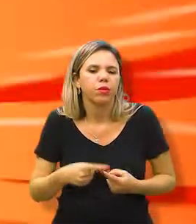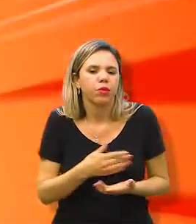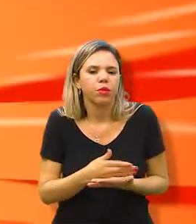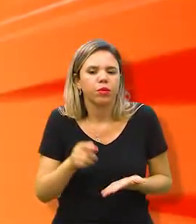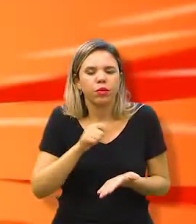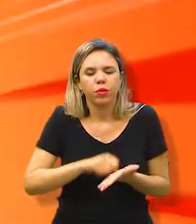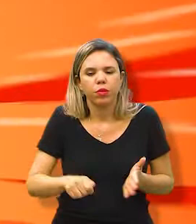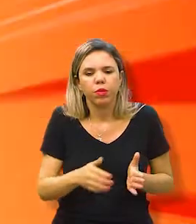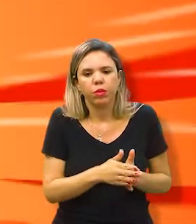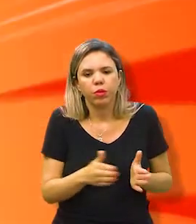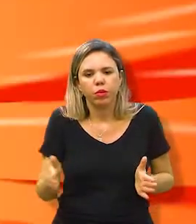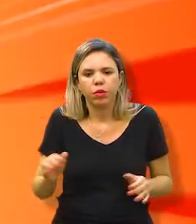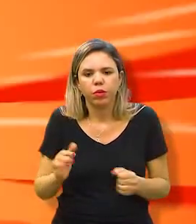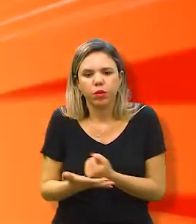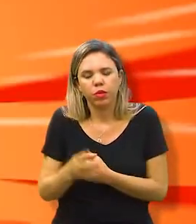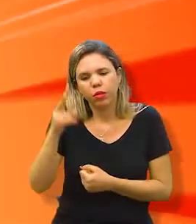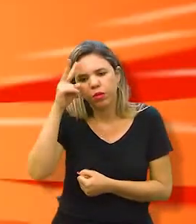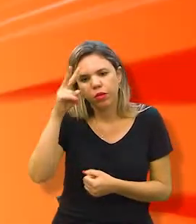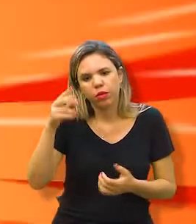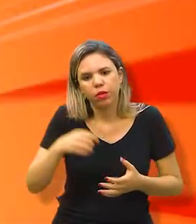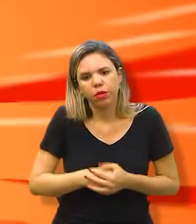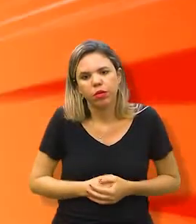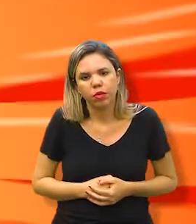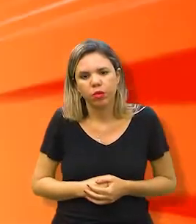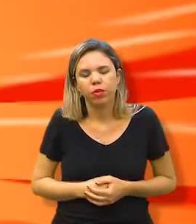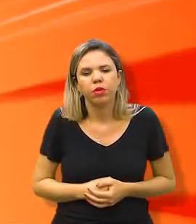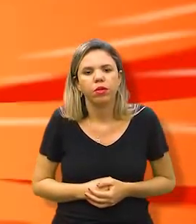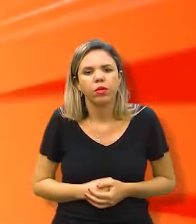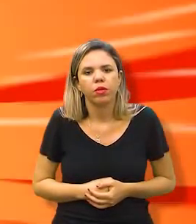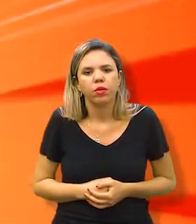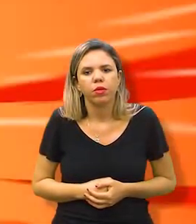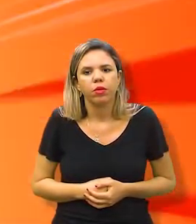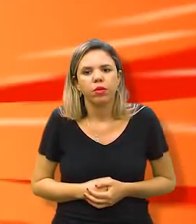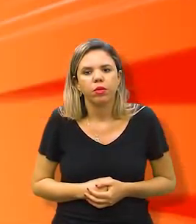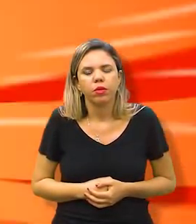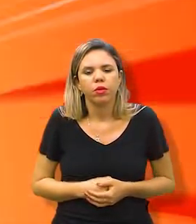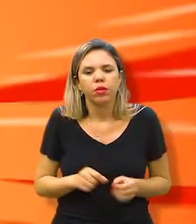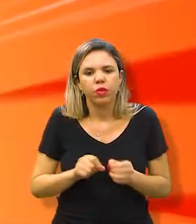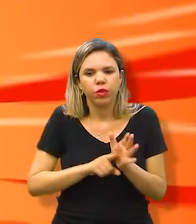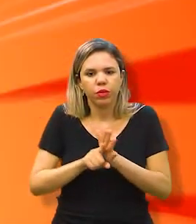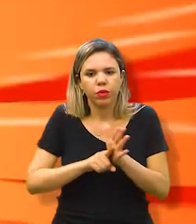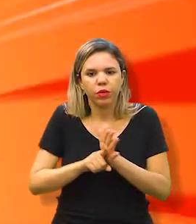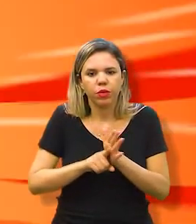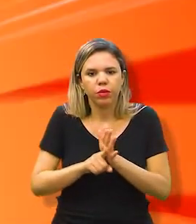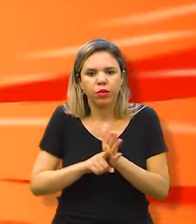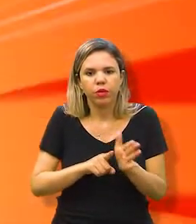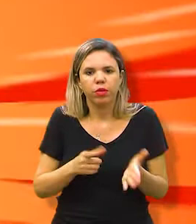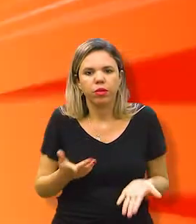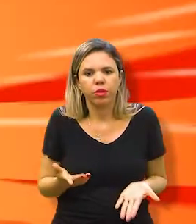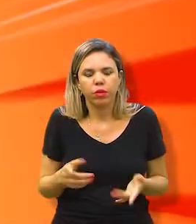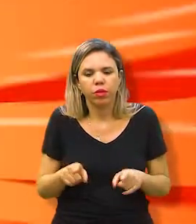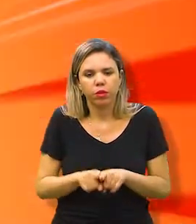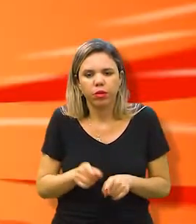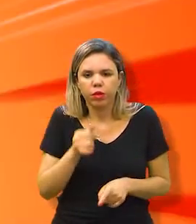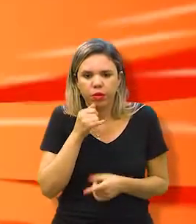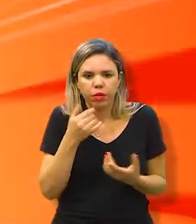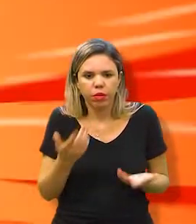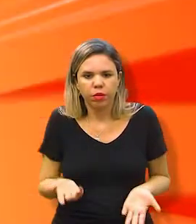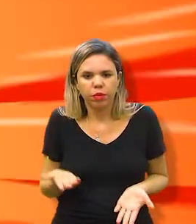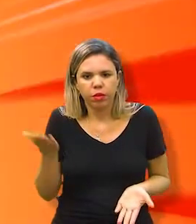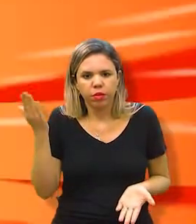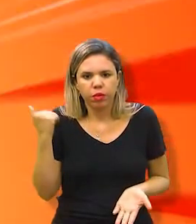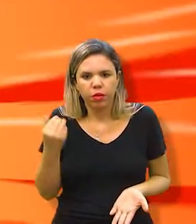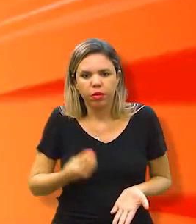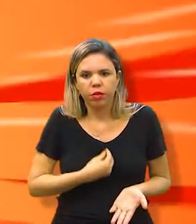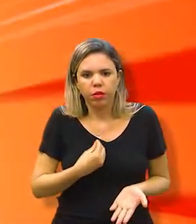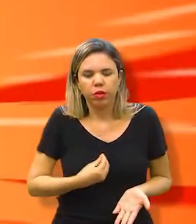comecei a escrever durante a pandemia a história e pude fazer uma pesquisa em loco, e também custo, né? A gente